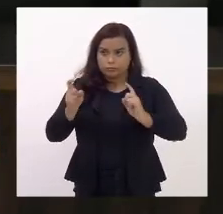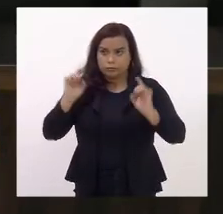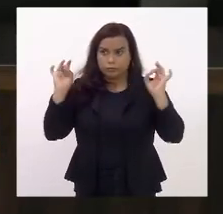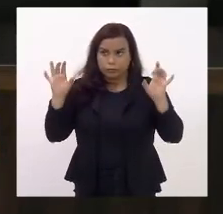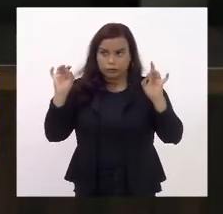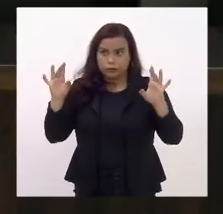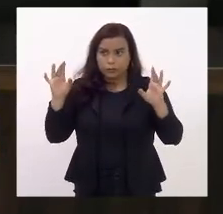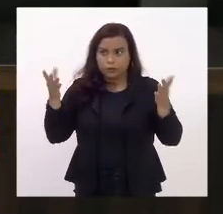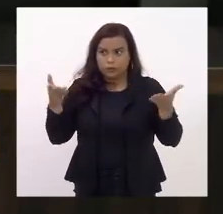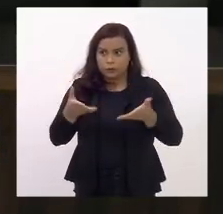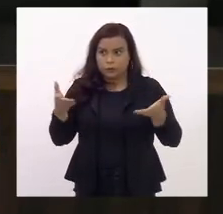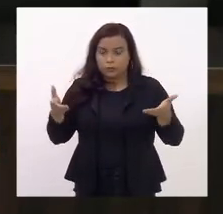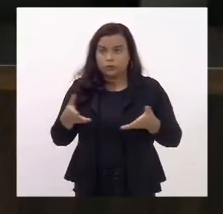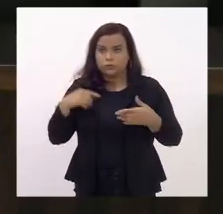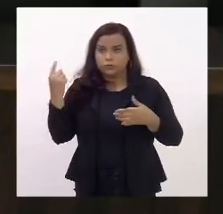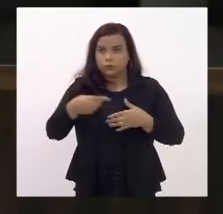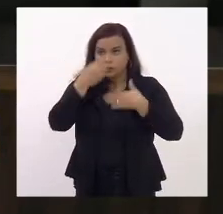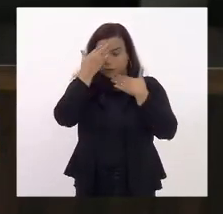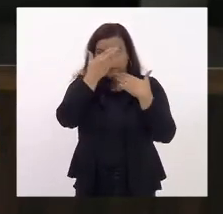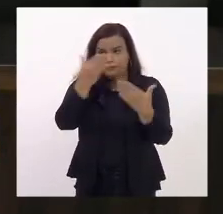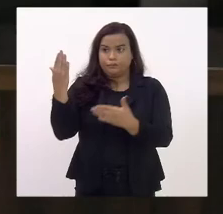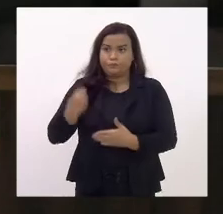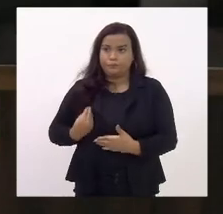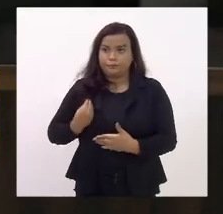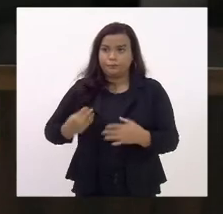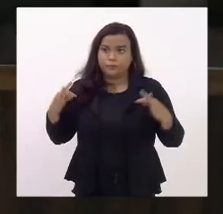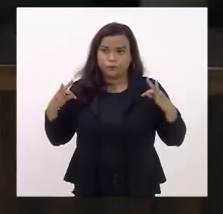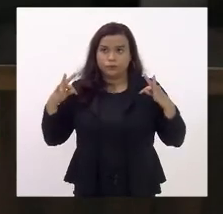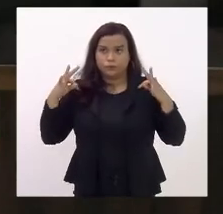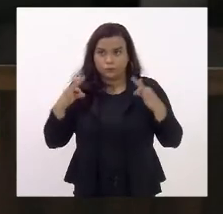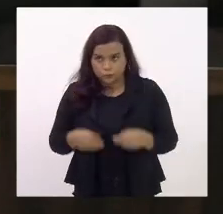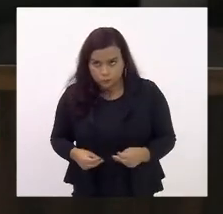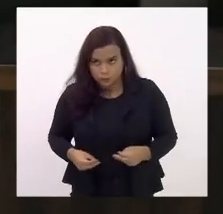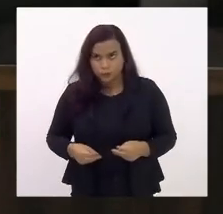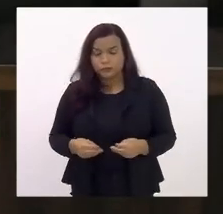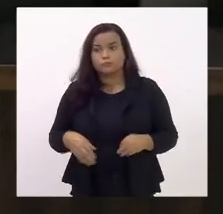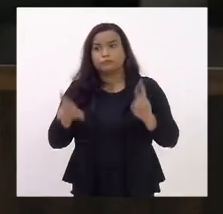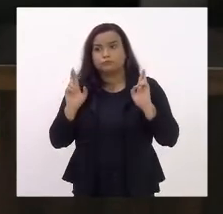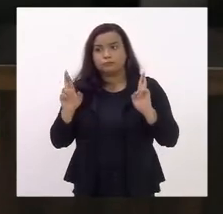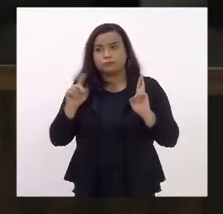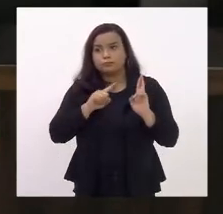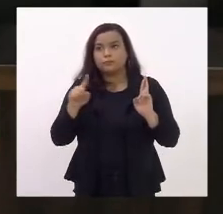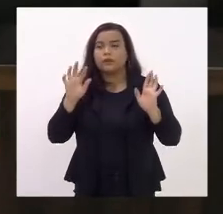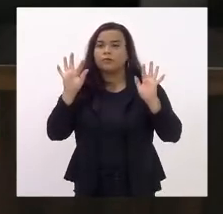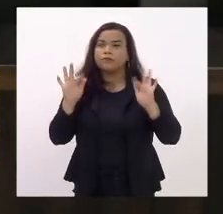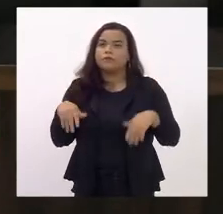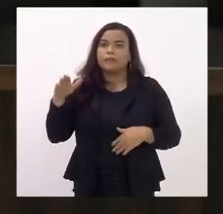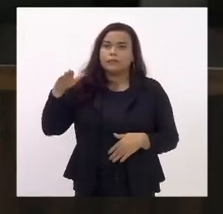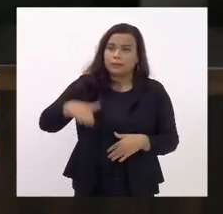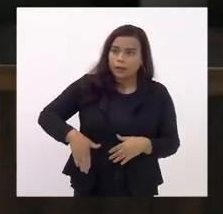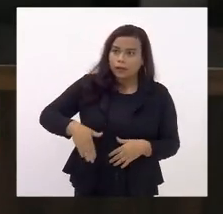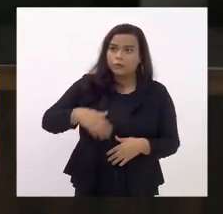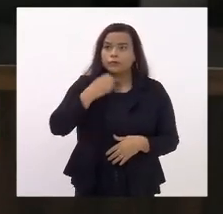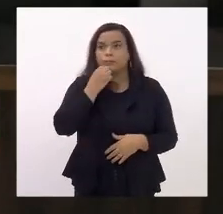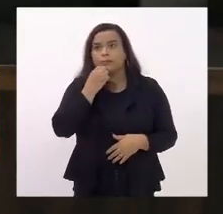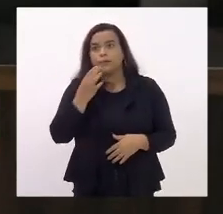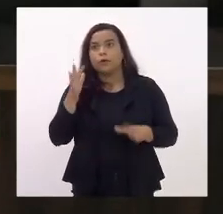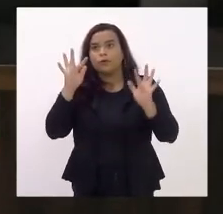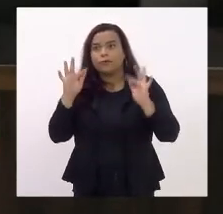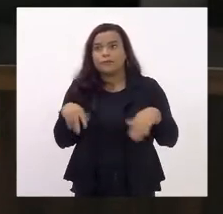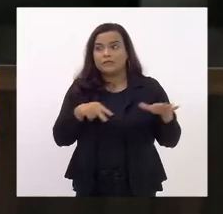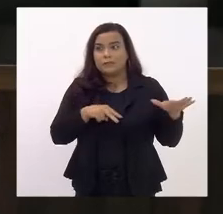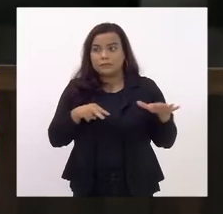dia. A presidência agradece a todas e todos. Desejo um bom final de tarde e um bom final de